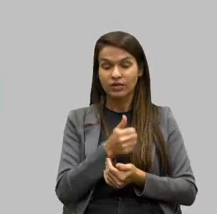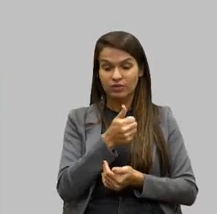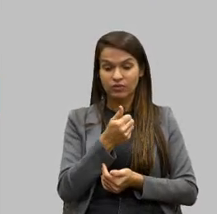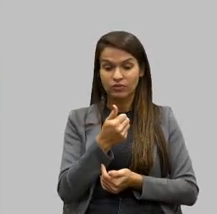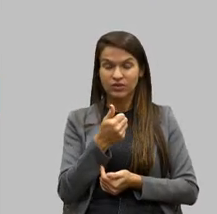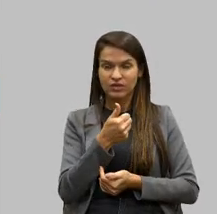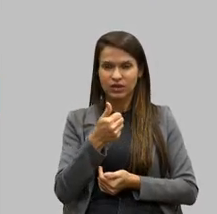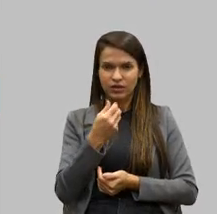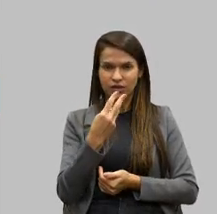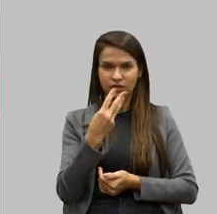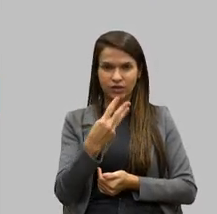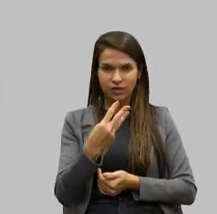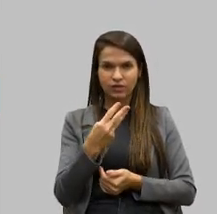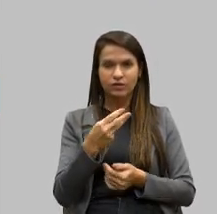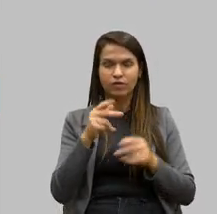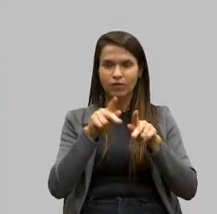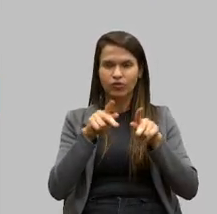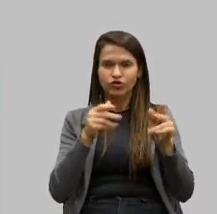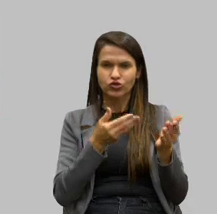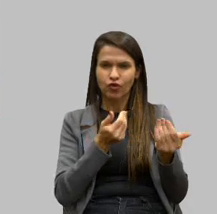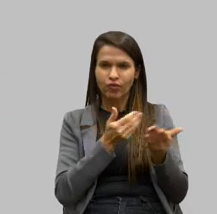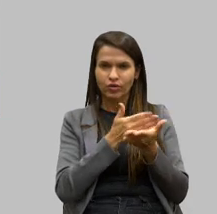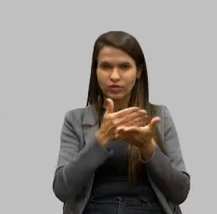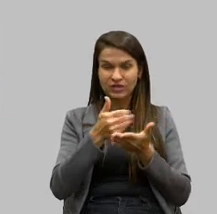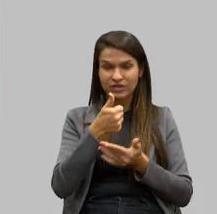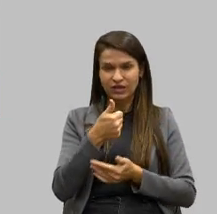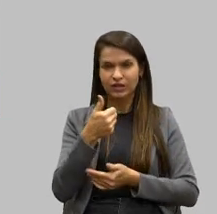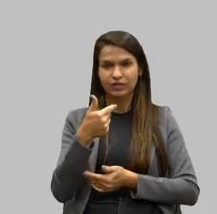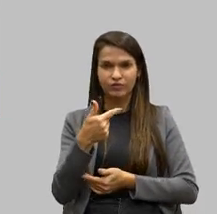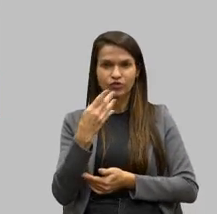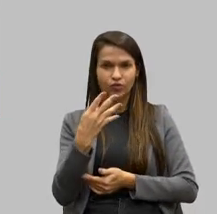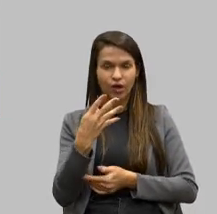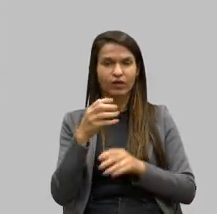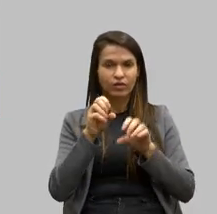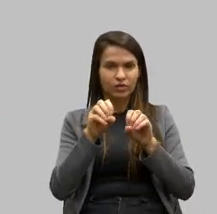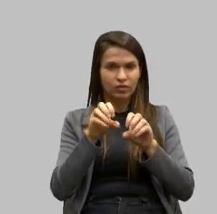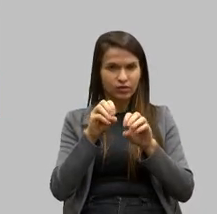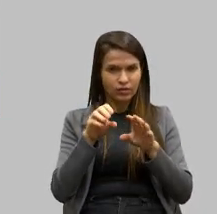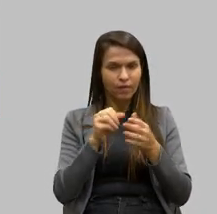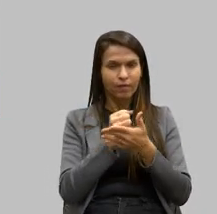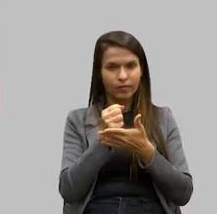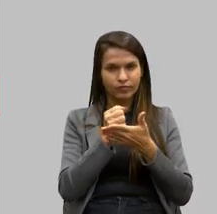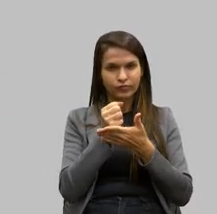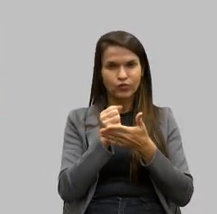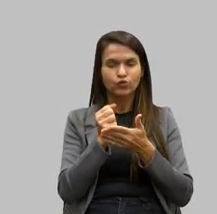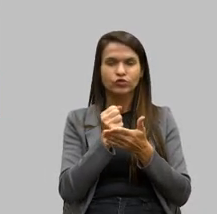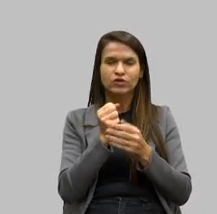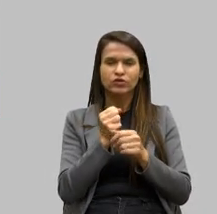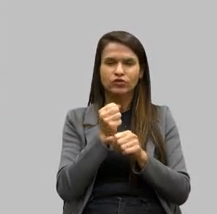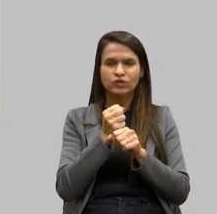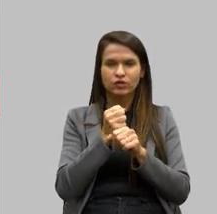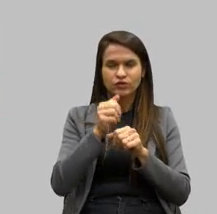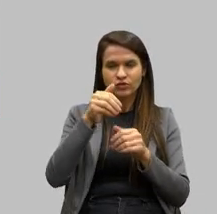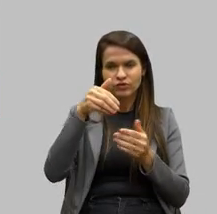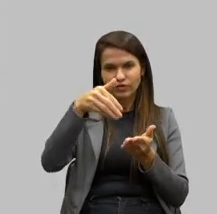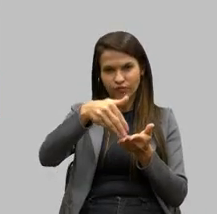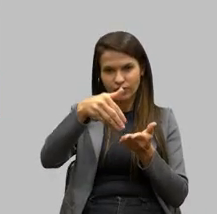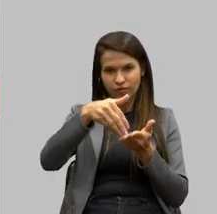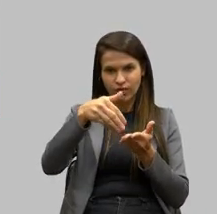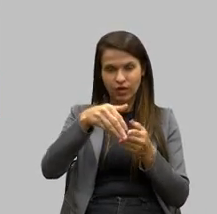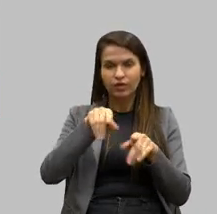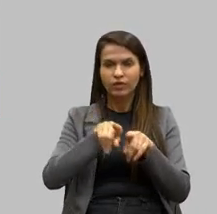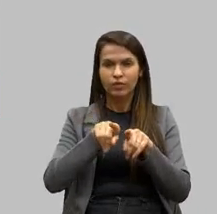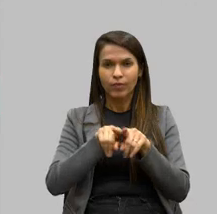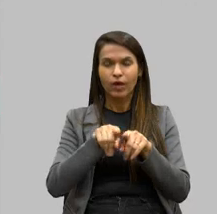professores de anos iniciais, 124 professores de educação básica dos anos finais, 48 especialistas em educação